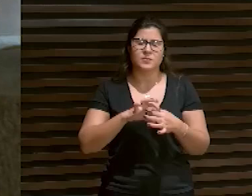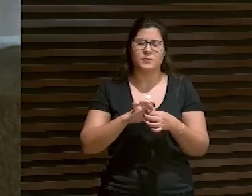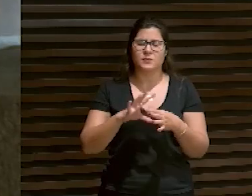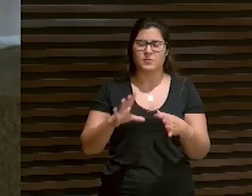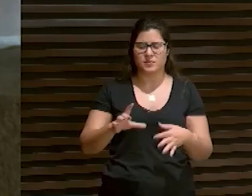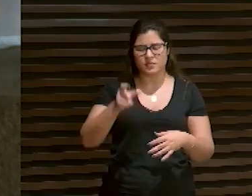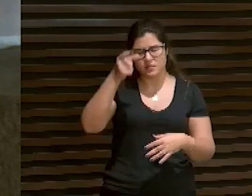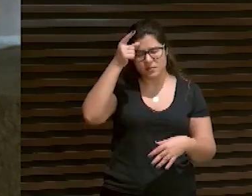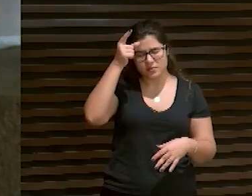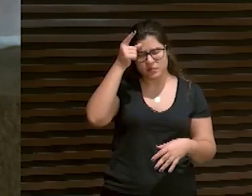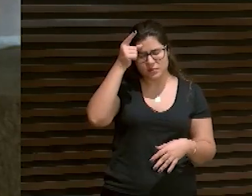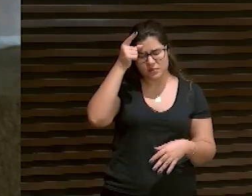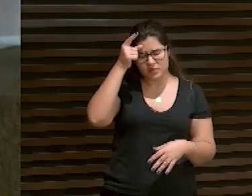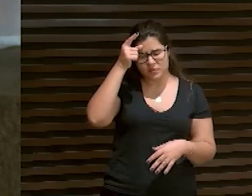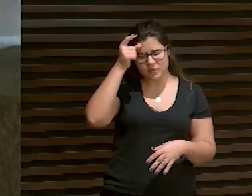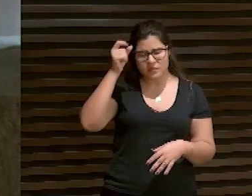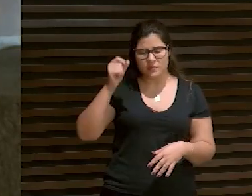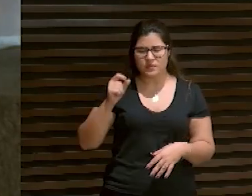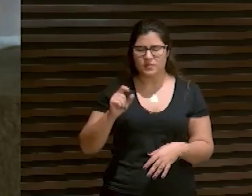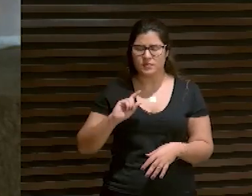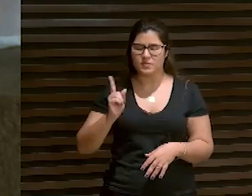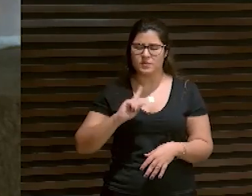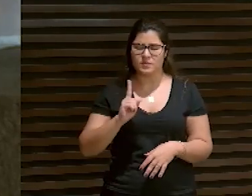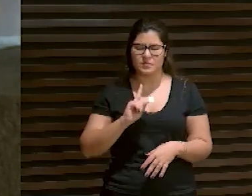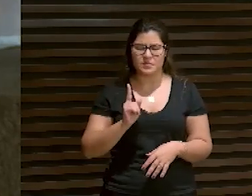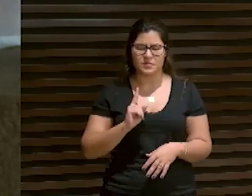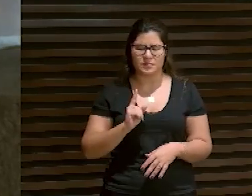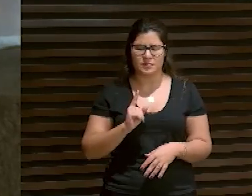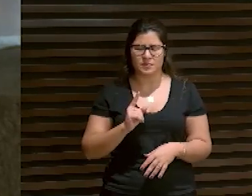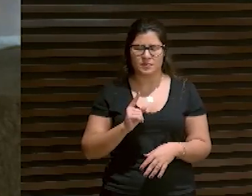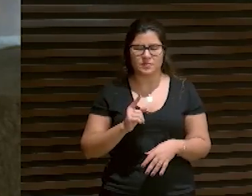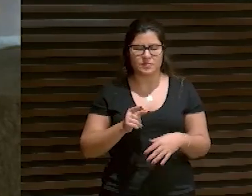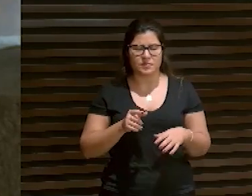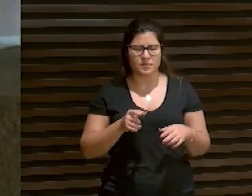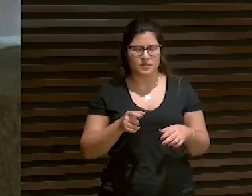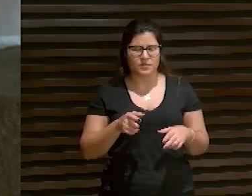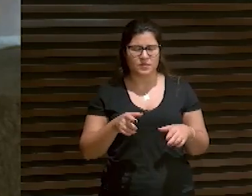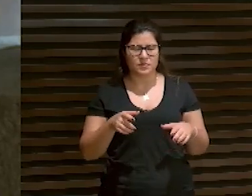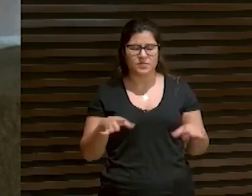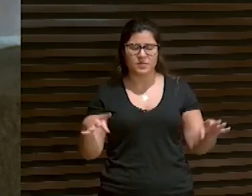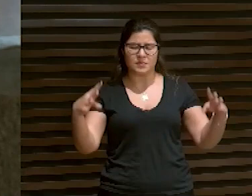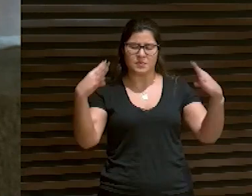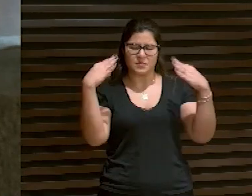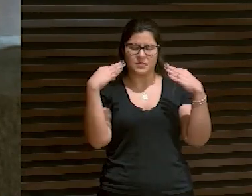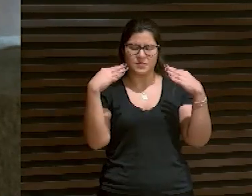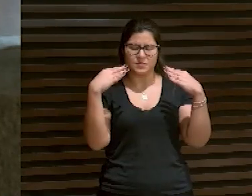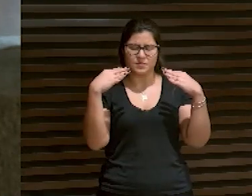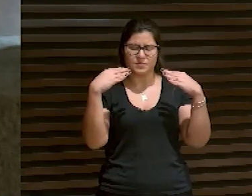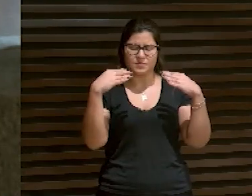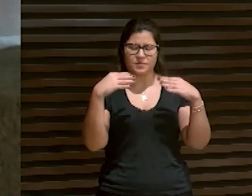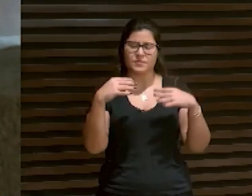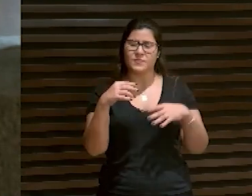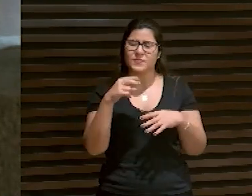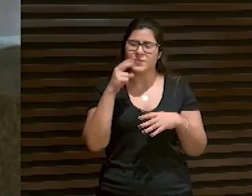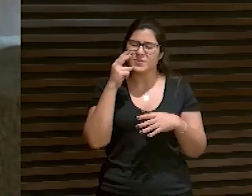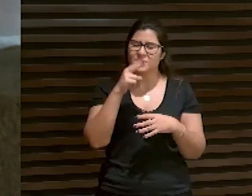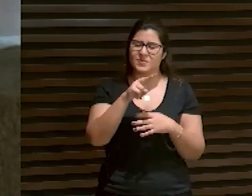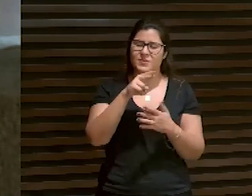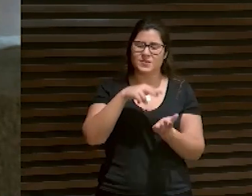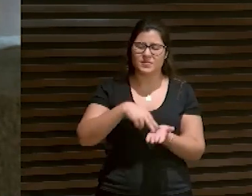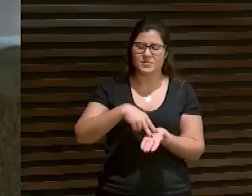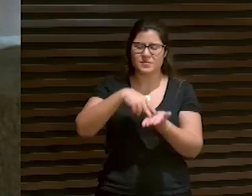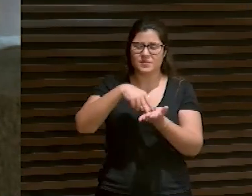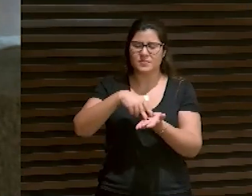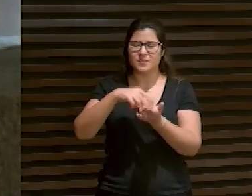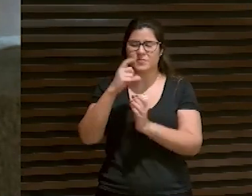O repreenda para que não tire a nossa atenção neste momento. Para que possamos olhar firmemente para a tua palavra, firmemente